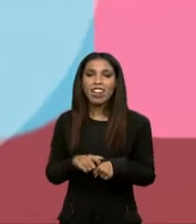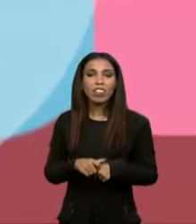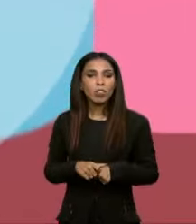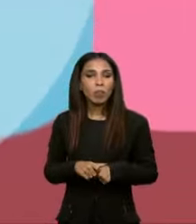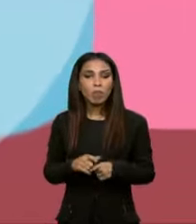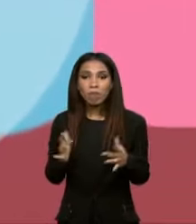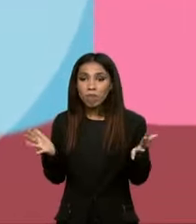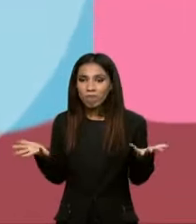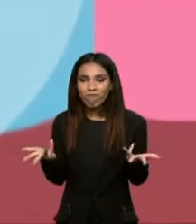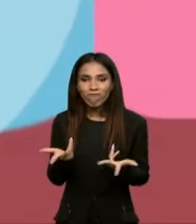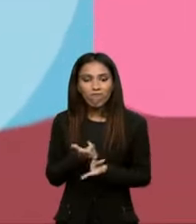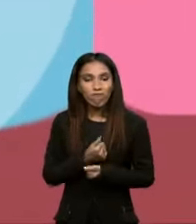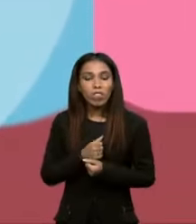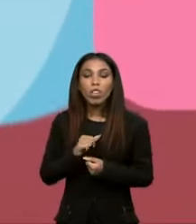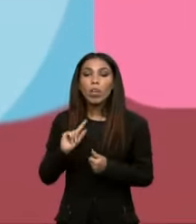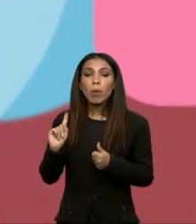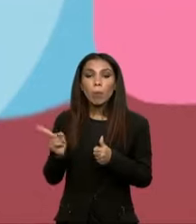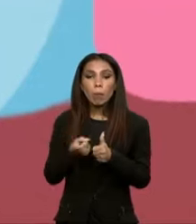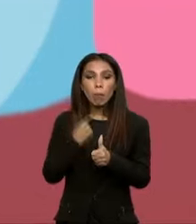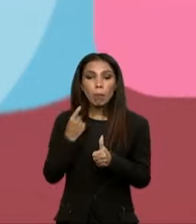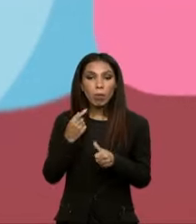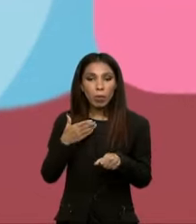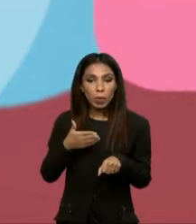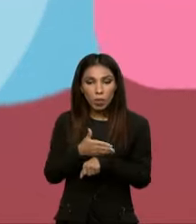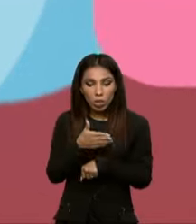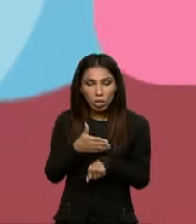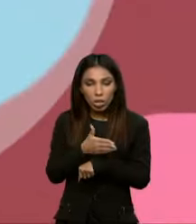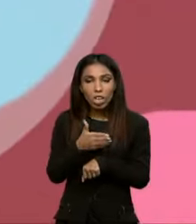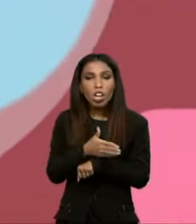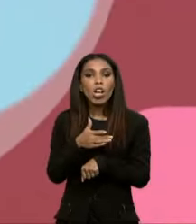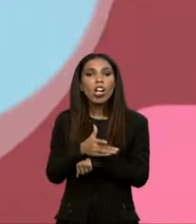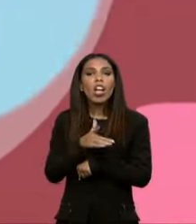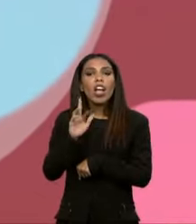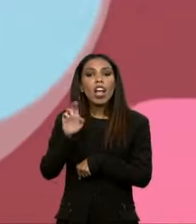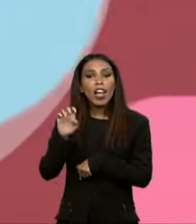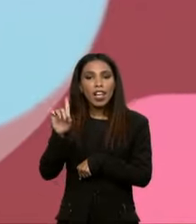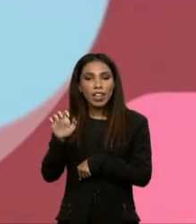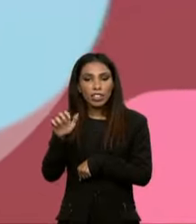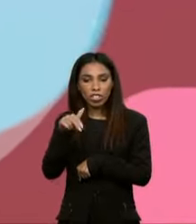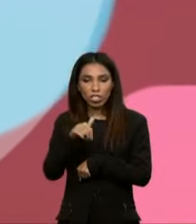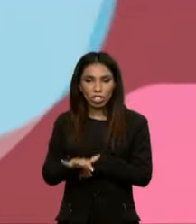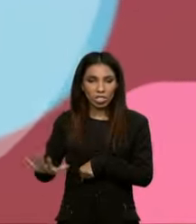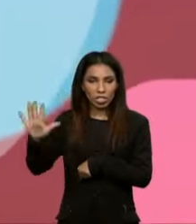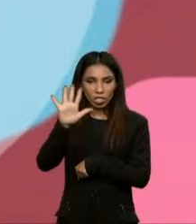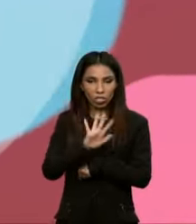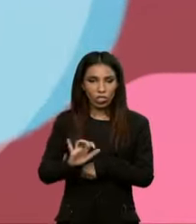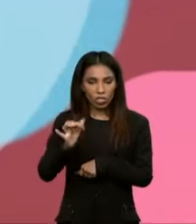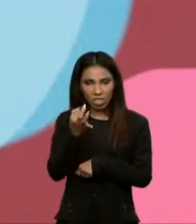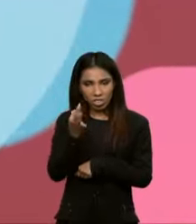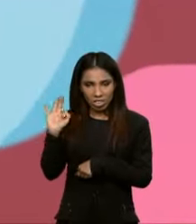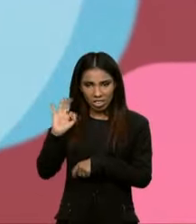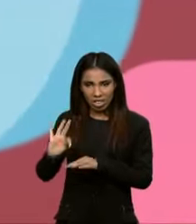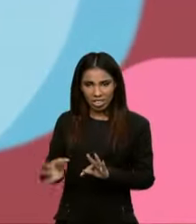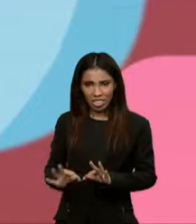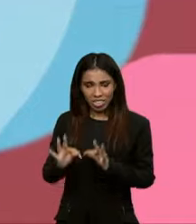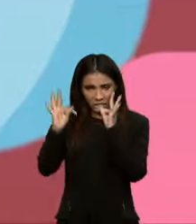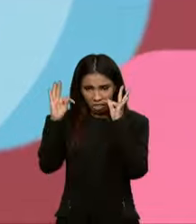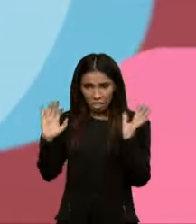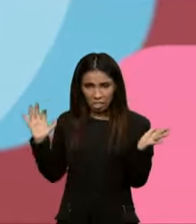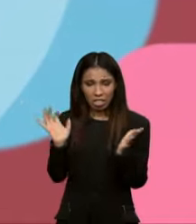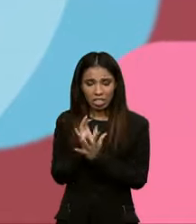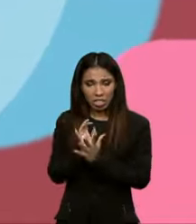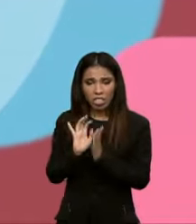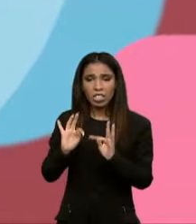é incrível. Primeiro que temos acesso a teatros da Rede Nacional da França, que tem toda uma tecnologia, uma equipe técnica